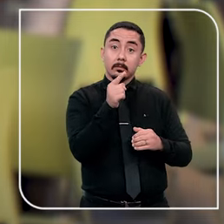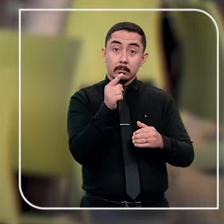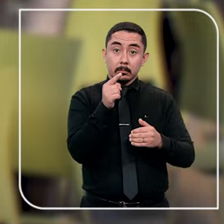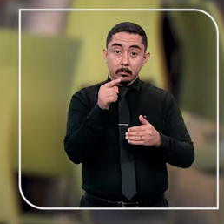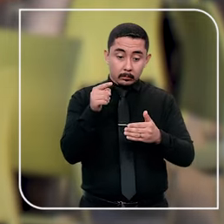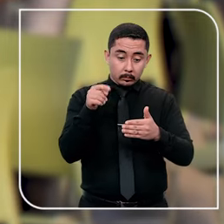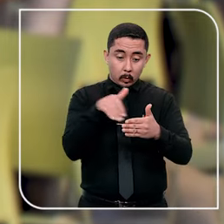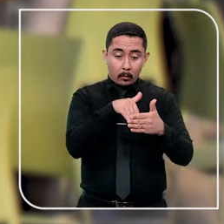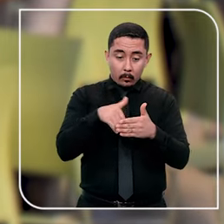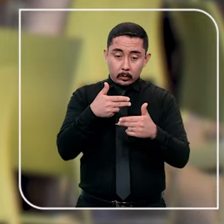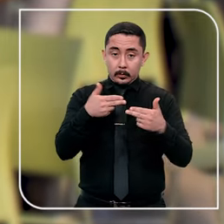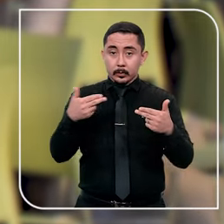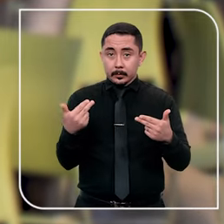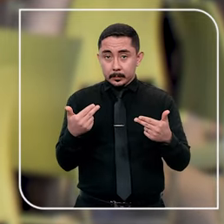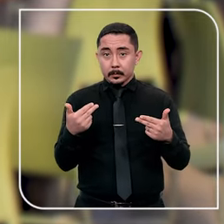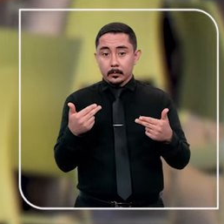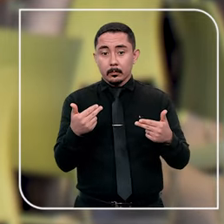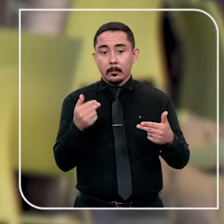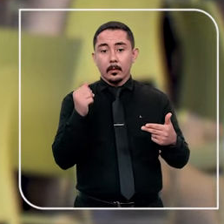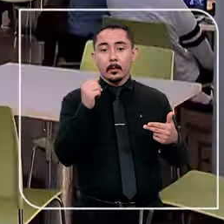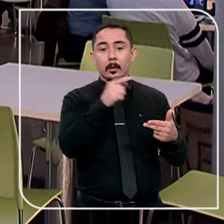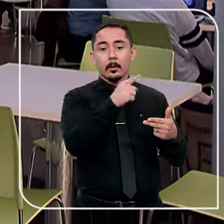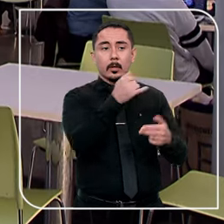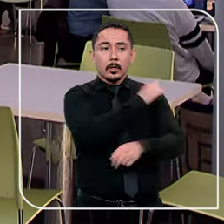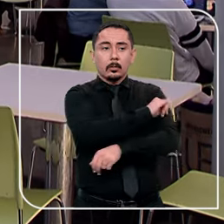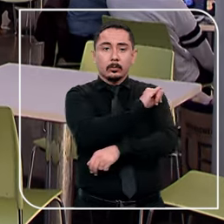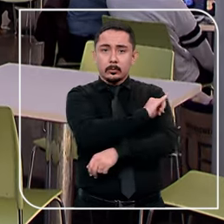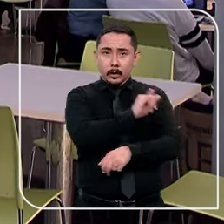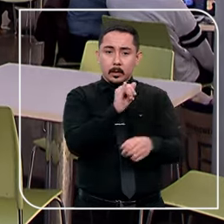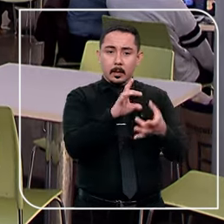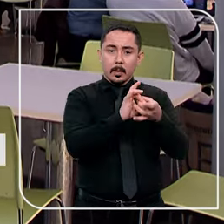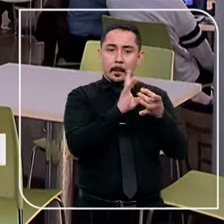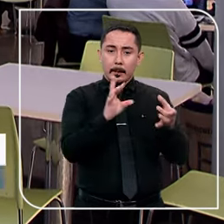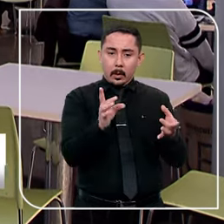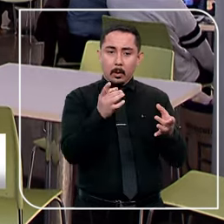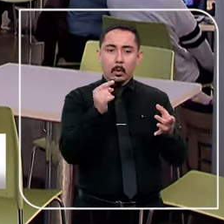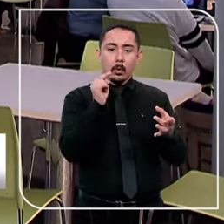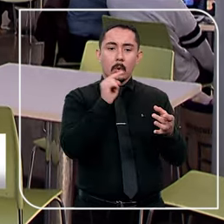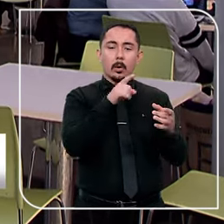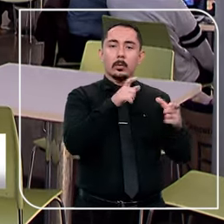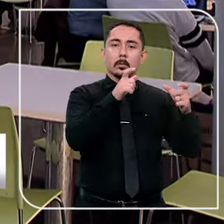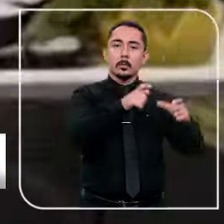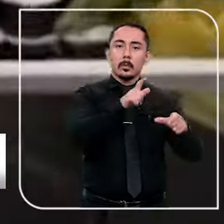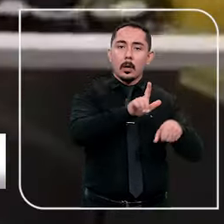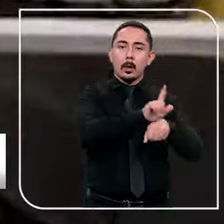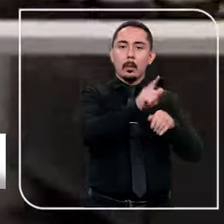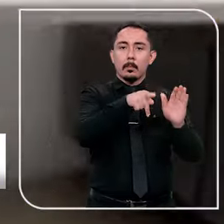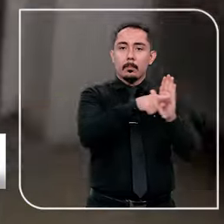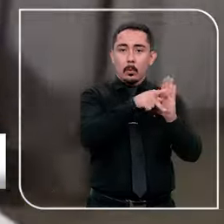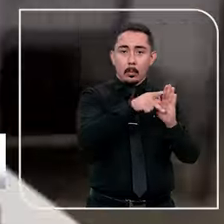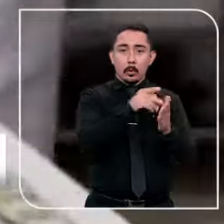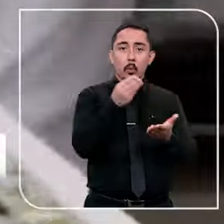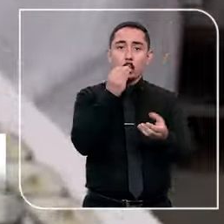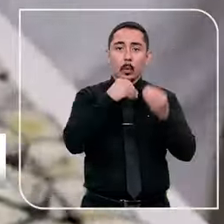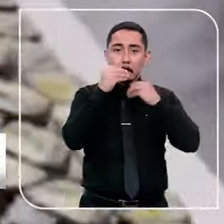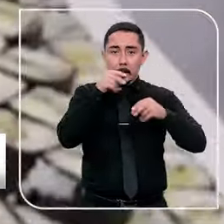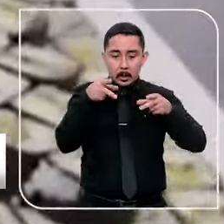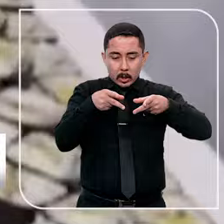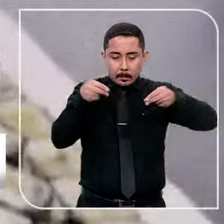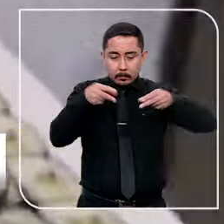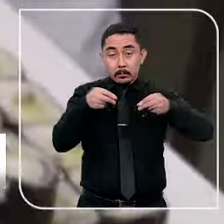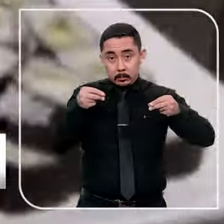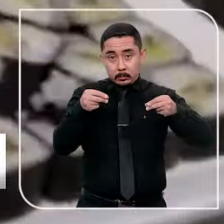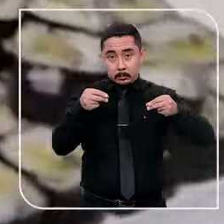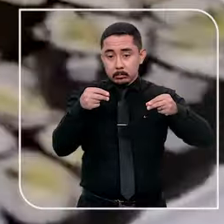shopping no Rio de Janeiro não agiu de forma irregular ao permitir a instalação de um restaurante de culinária japonesa em frente a